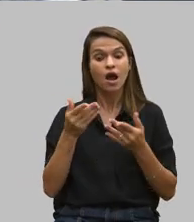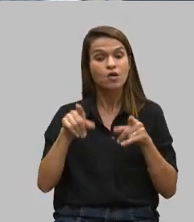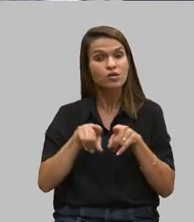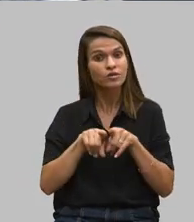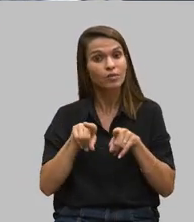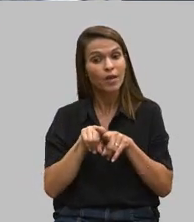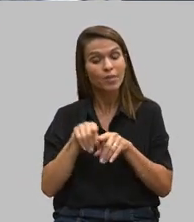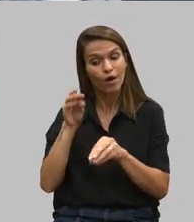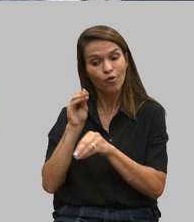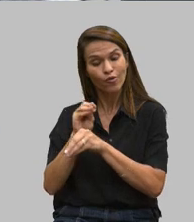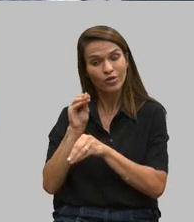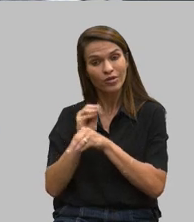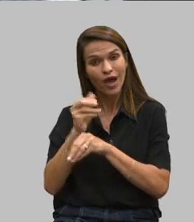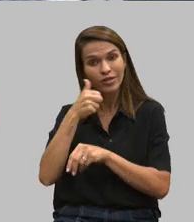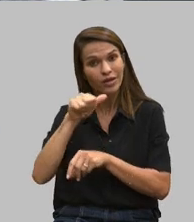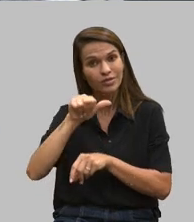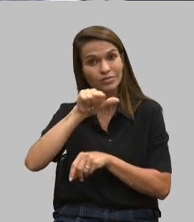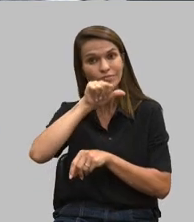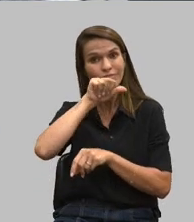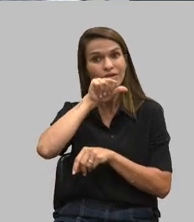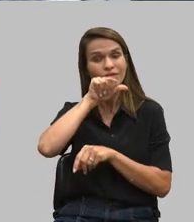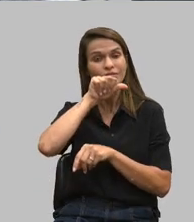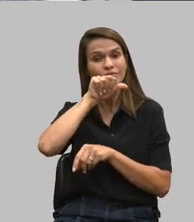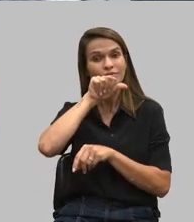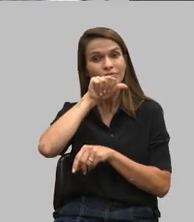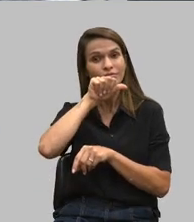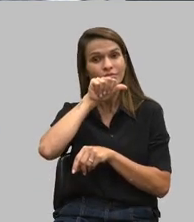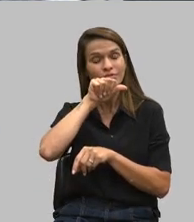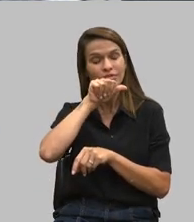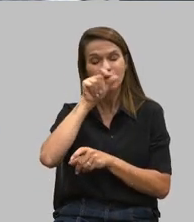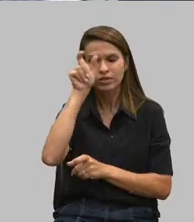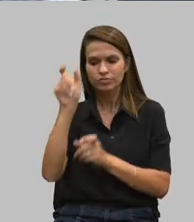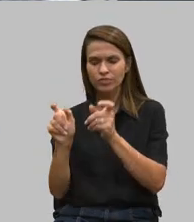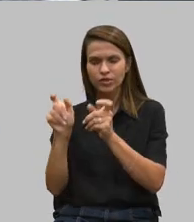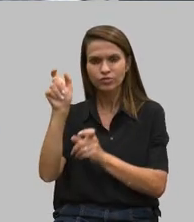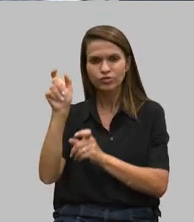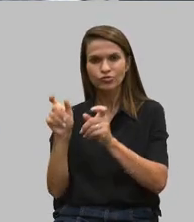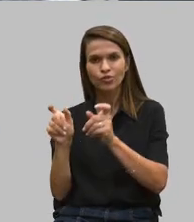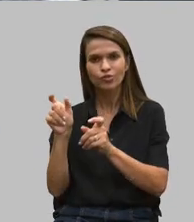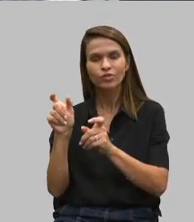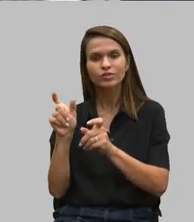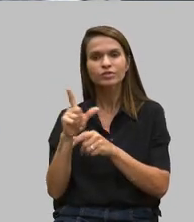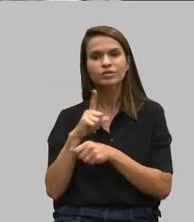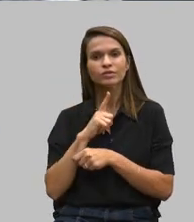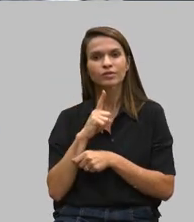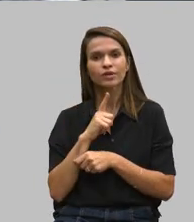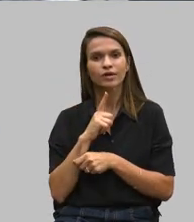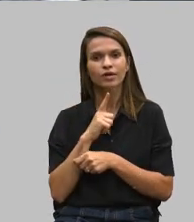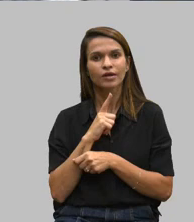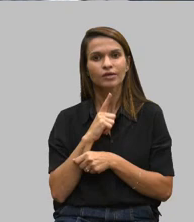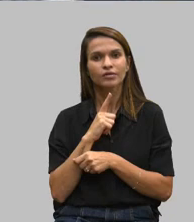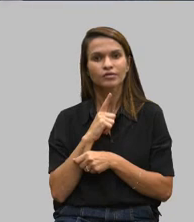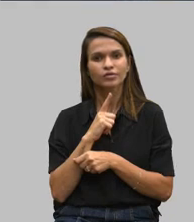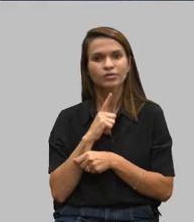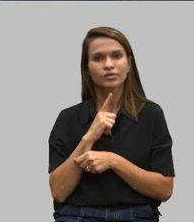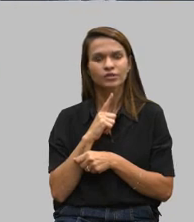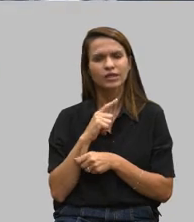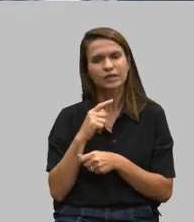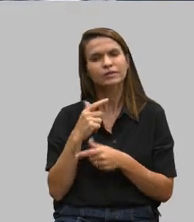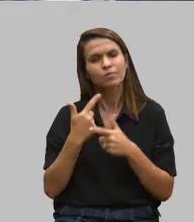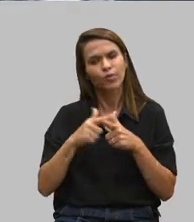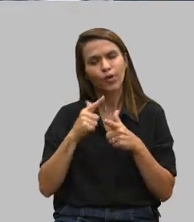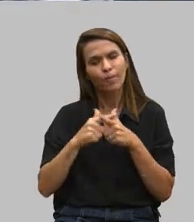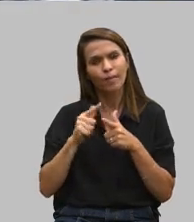Mães né das pessoas que eh T eh essa chaga que é o câncer de